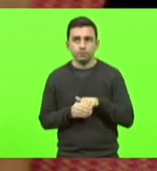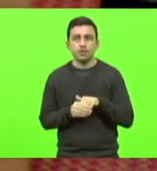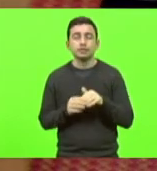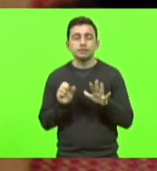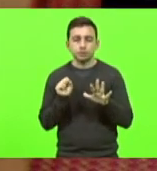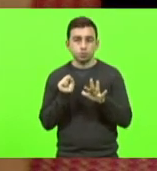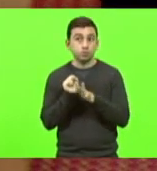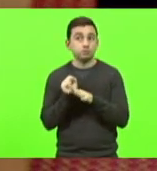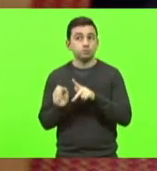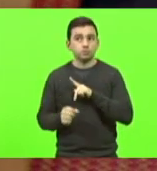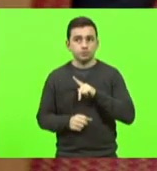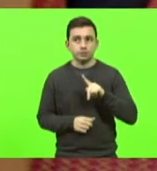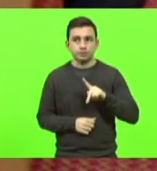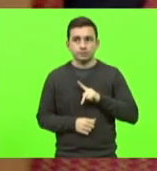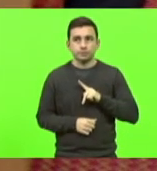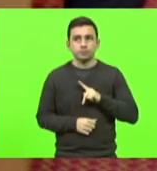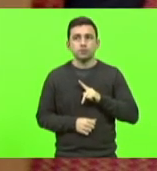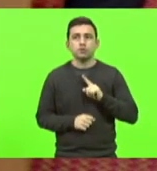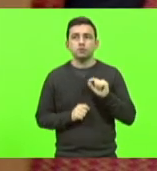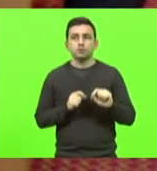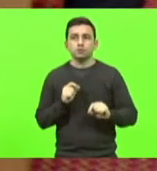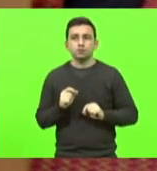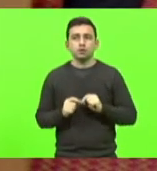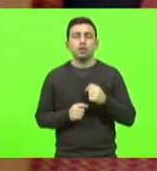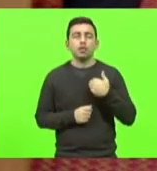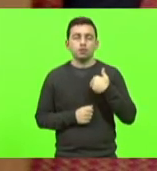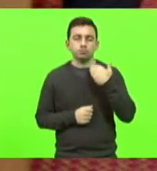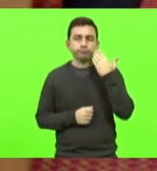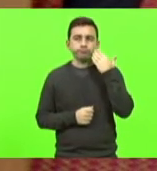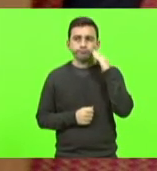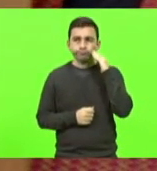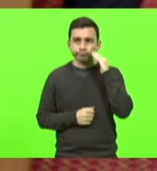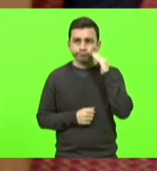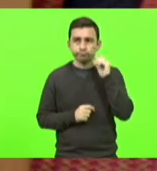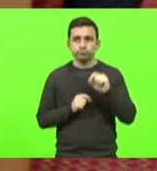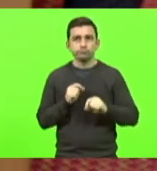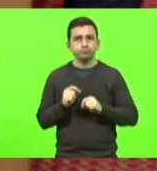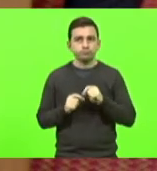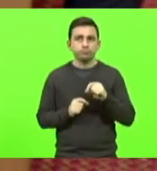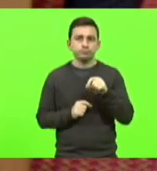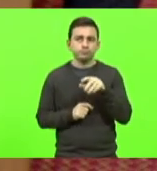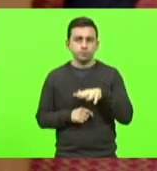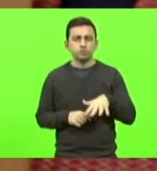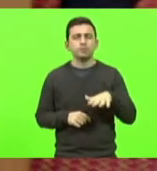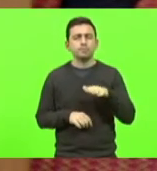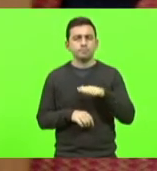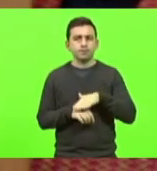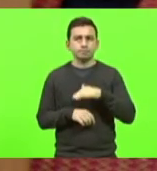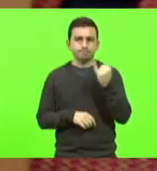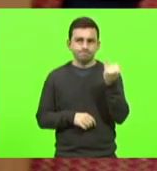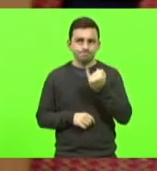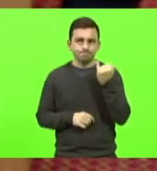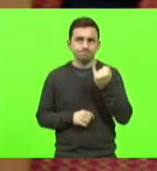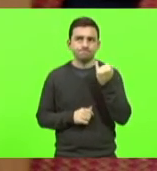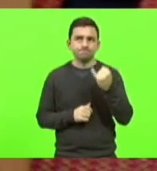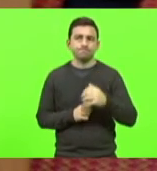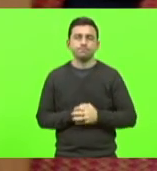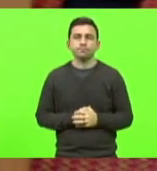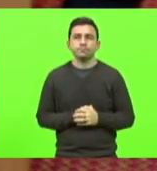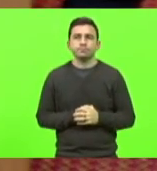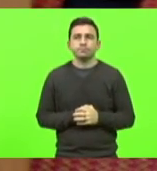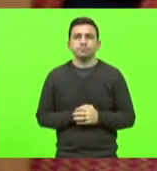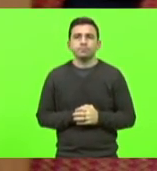Segurança Pública que é eu entendo também todos de de suma importância esse